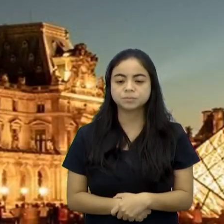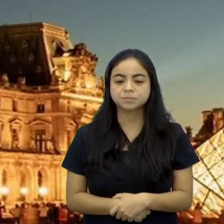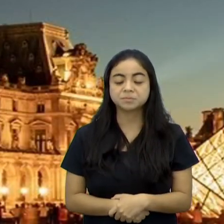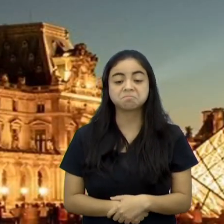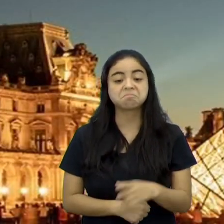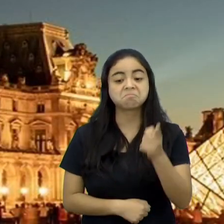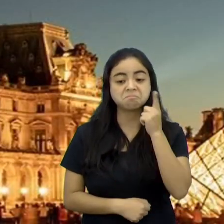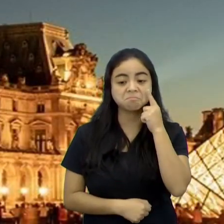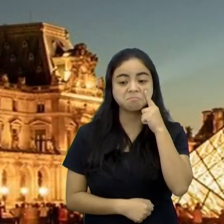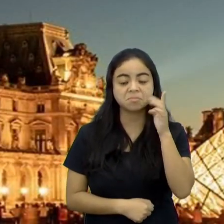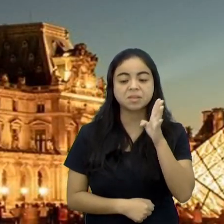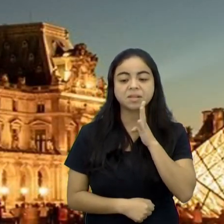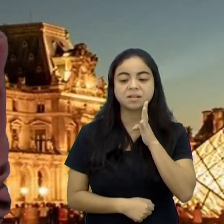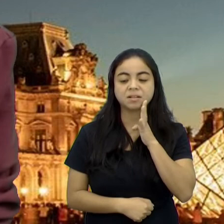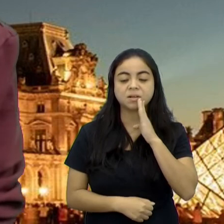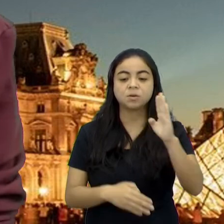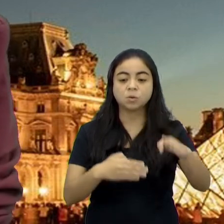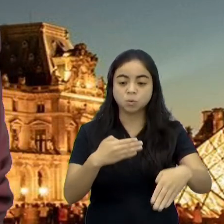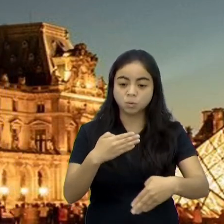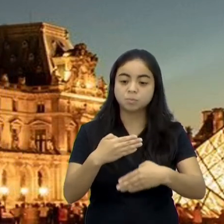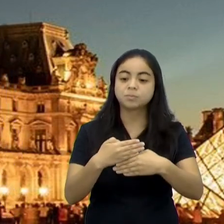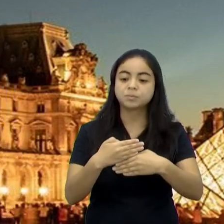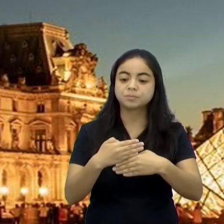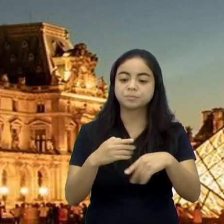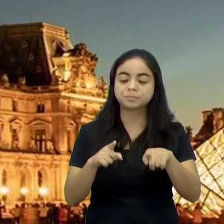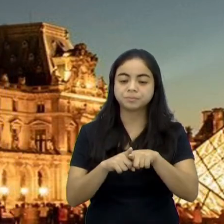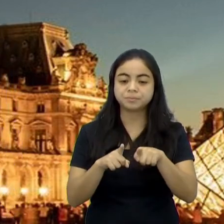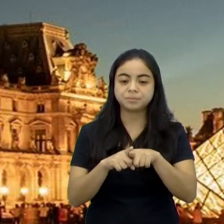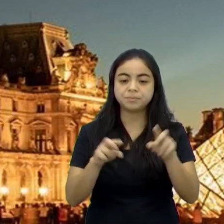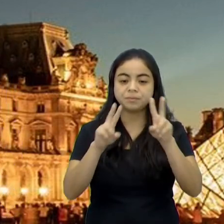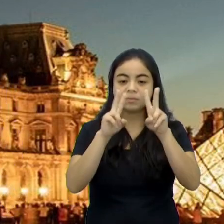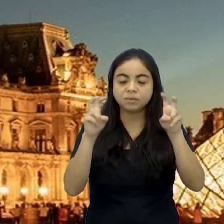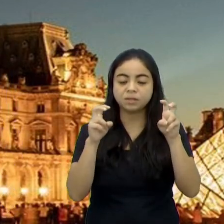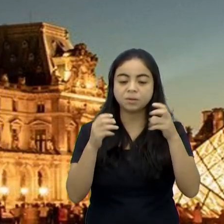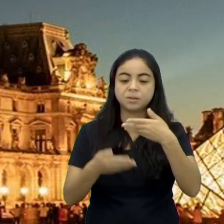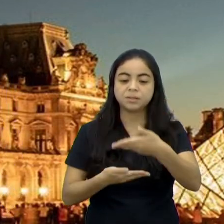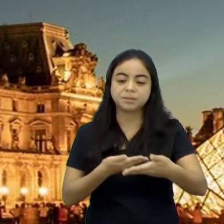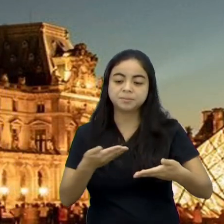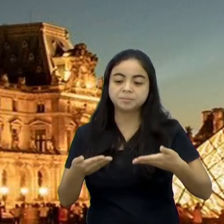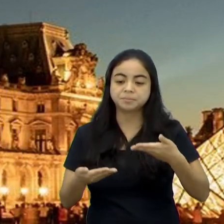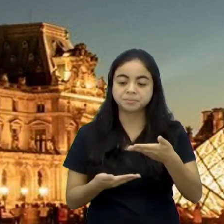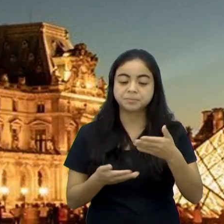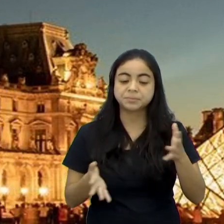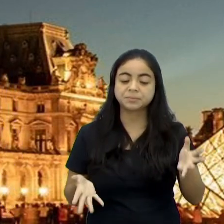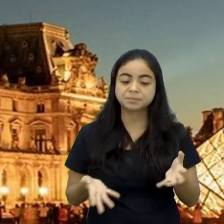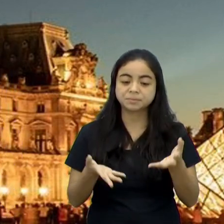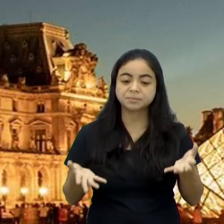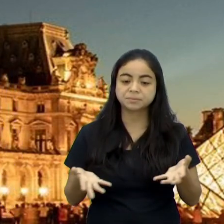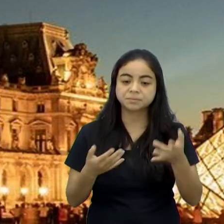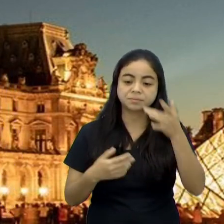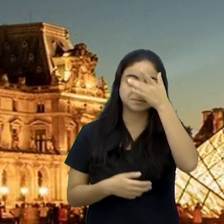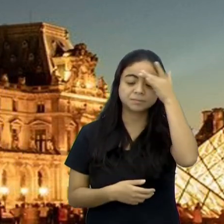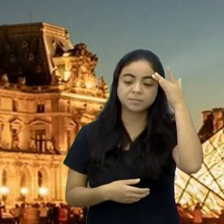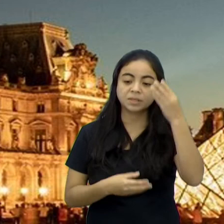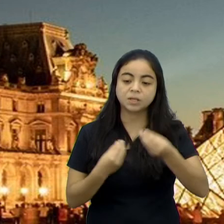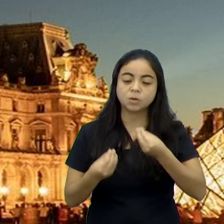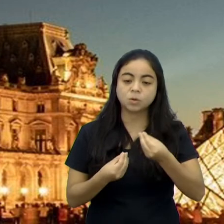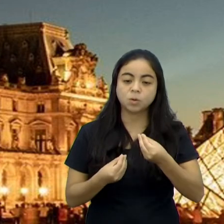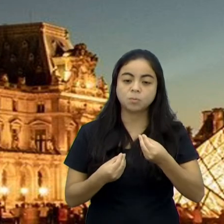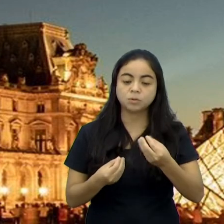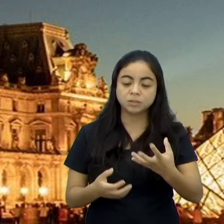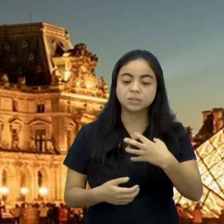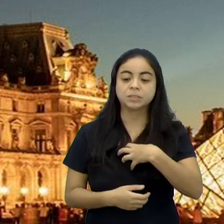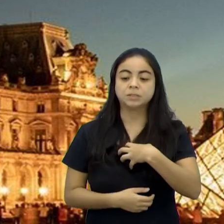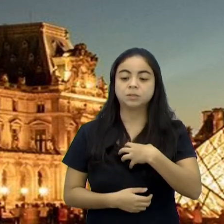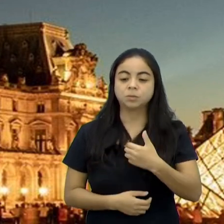Olha só que bacana, né? Complementa esse vídeo falando um pouquinho sobre a interação e engajamento do público e como a gente gera bem-estar. E